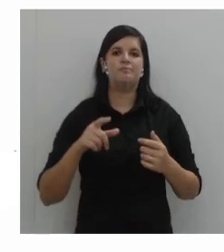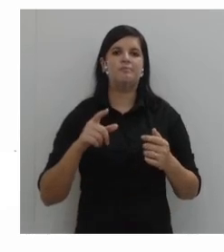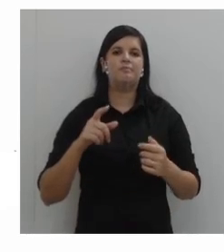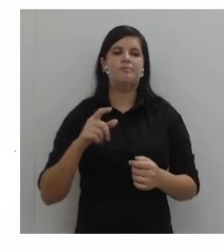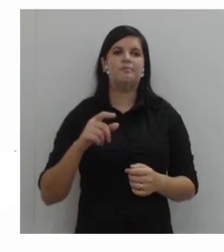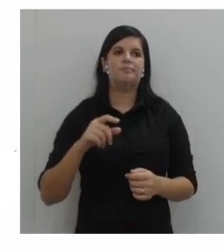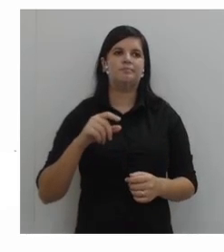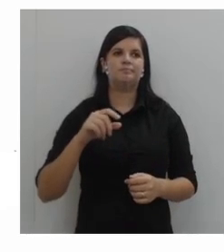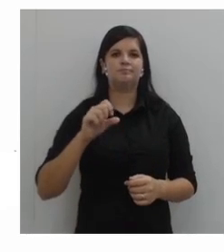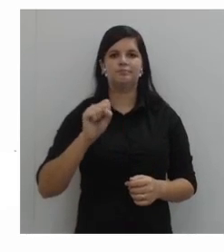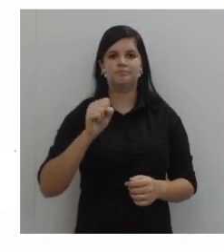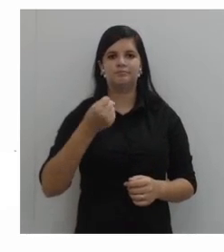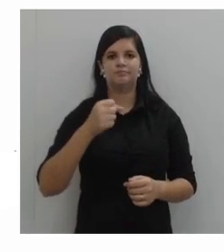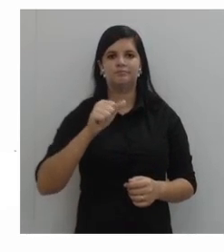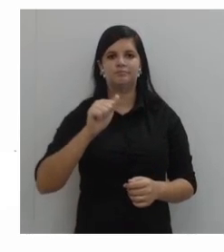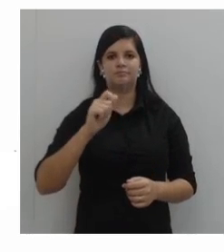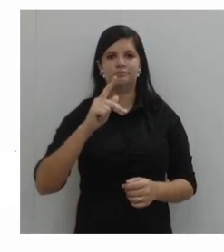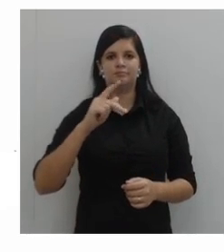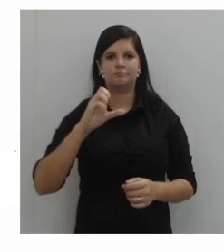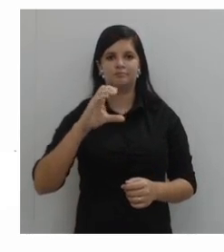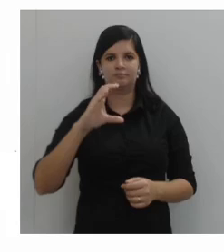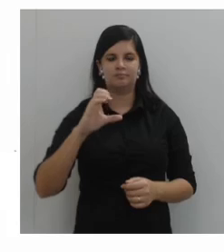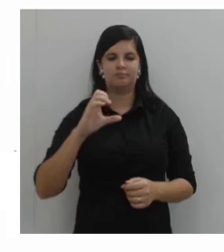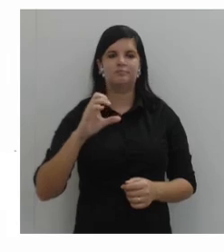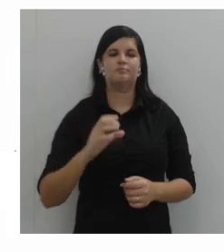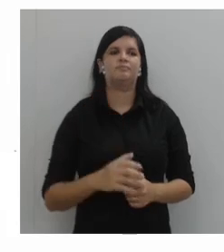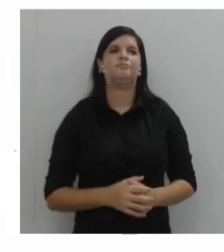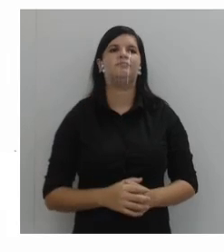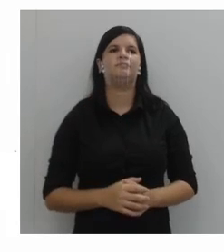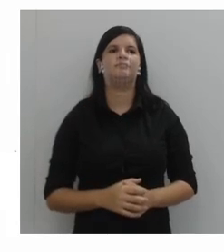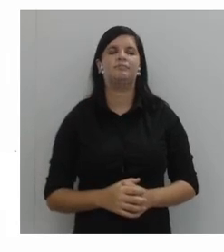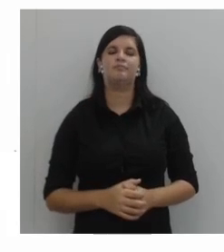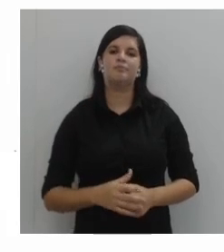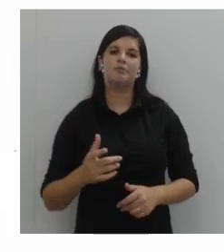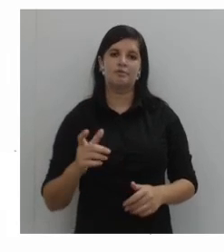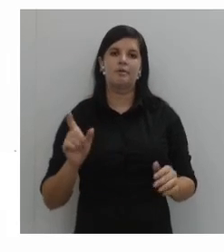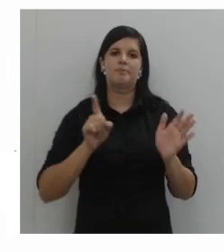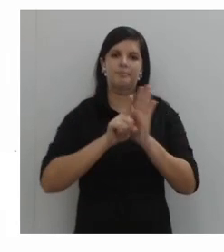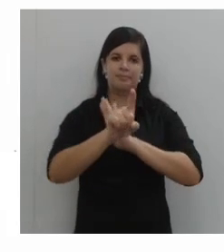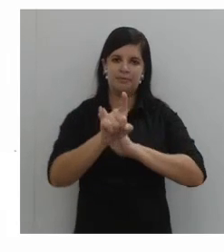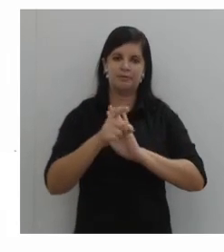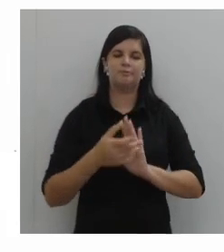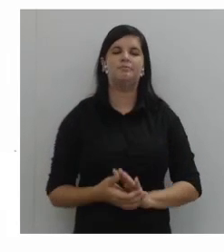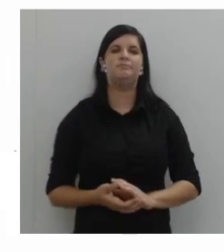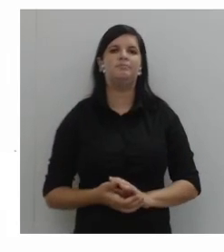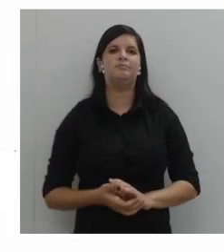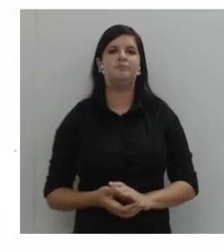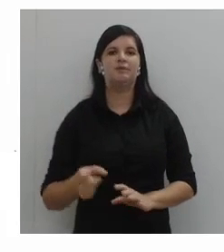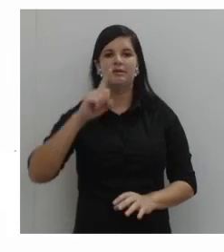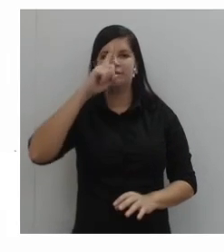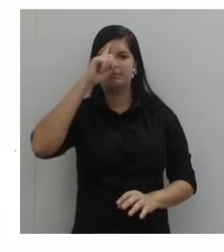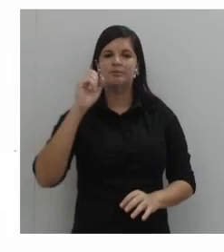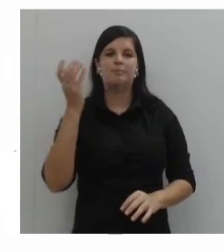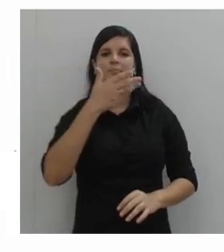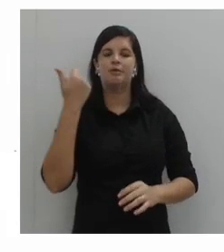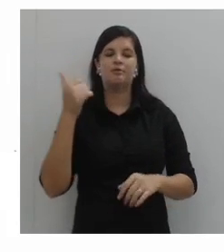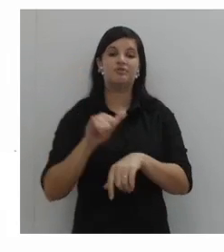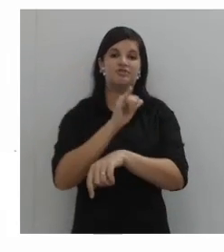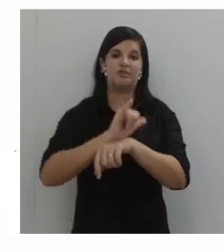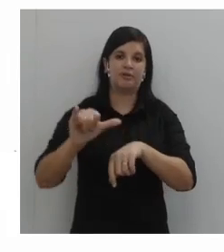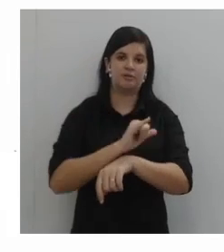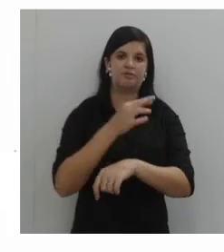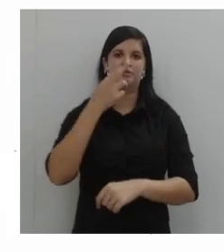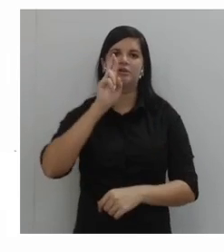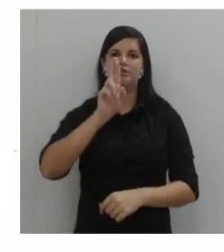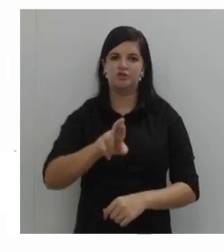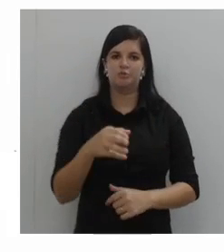aí a instituição, que é lá do Ceará. E vamos ver o que é que diz o enunciado para a gente decidir a melhor estratégia para